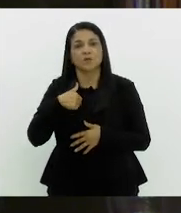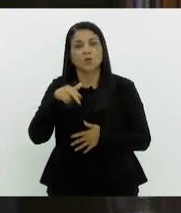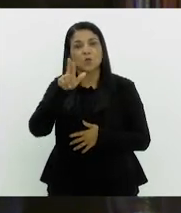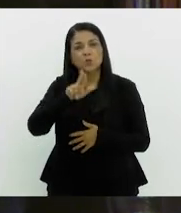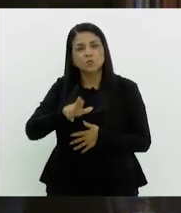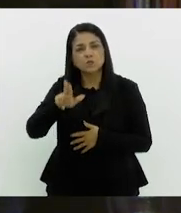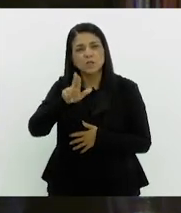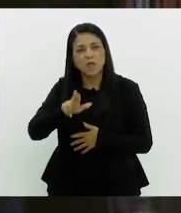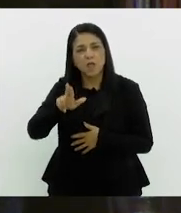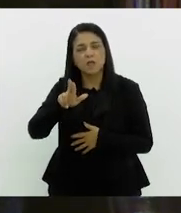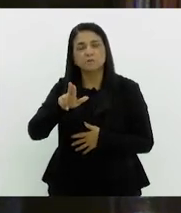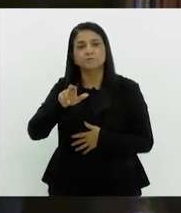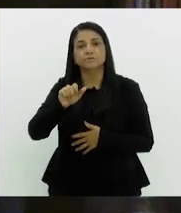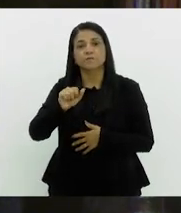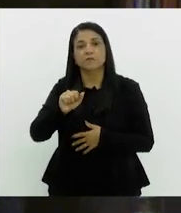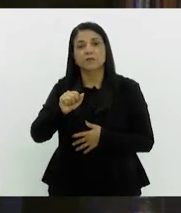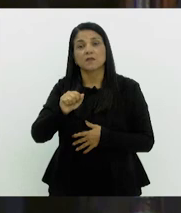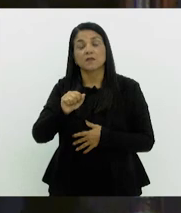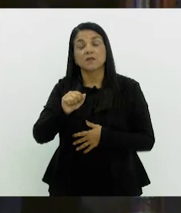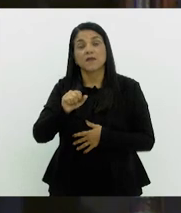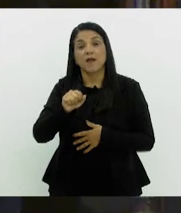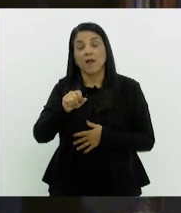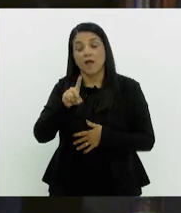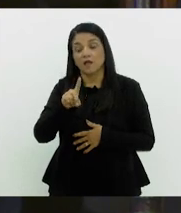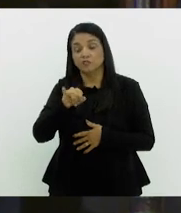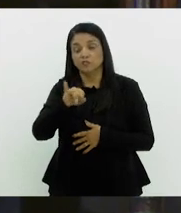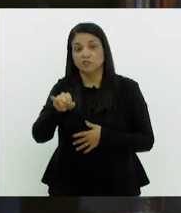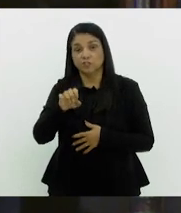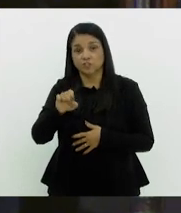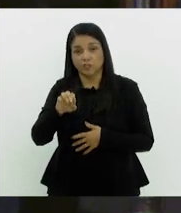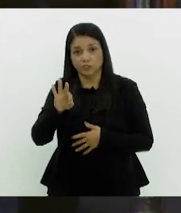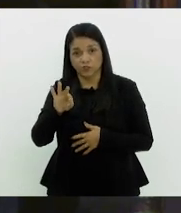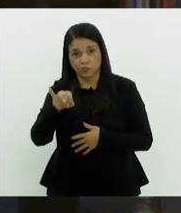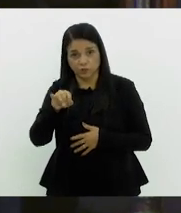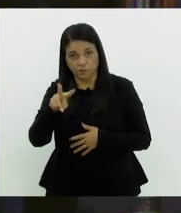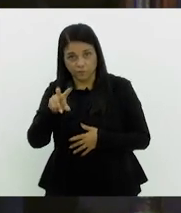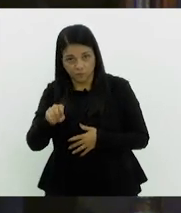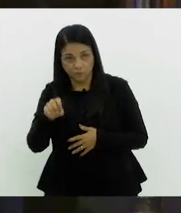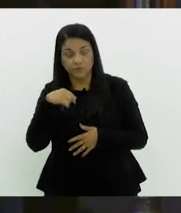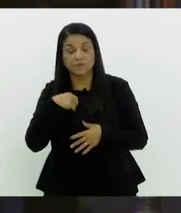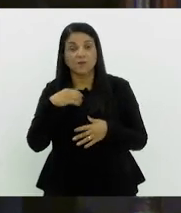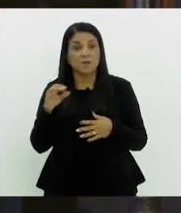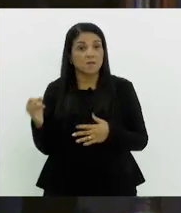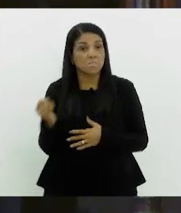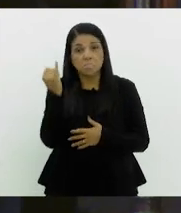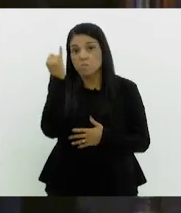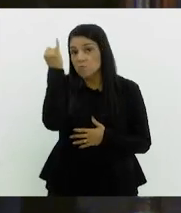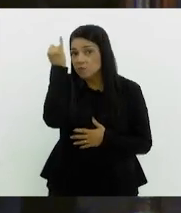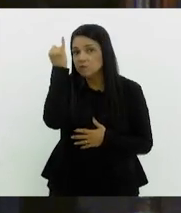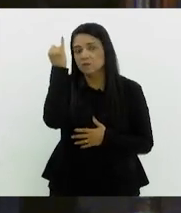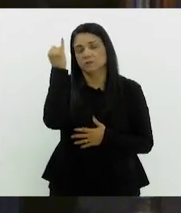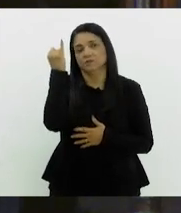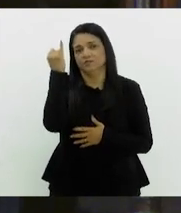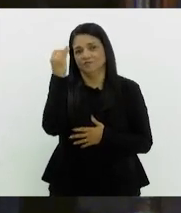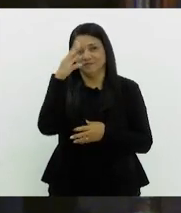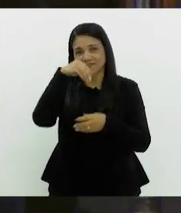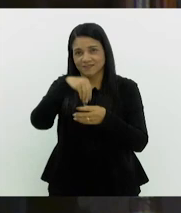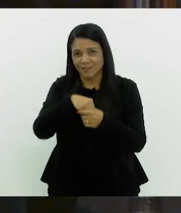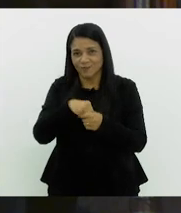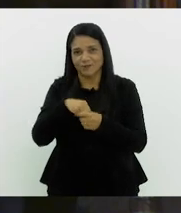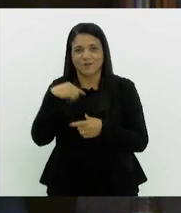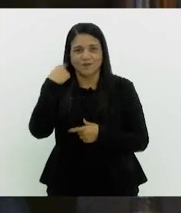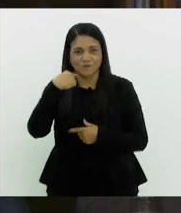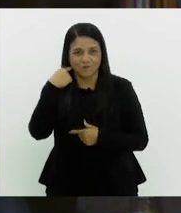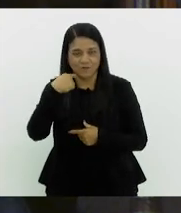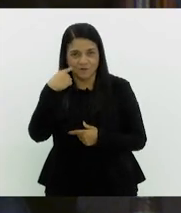adjetivo essencial. As advocacias públicas do Poder Legislativo são essenciais, porque não somos apenas